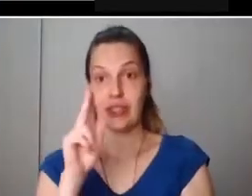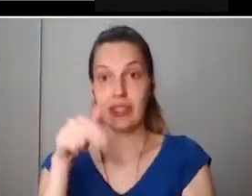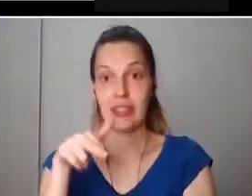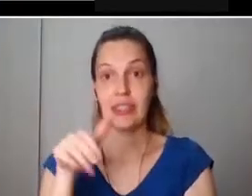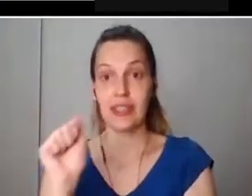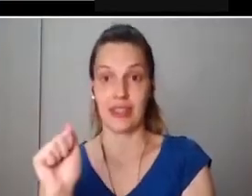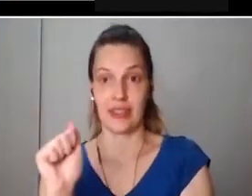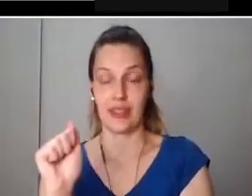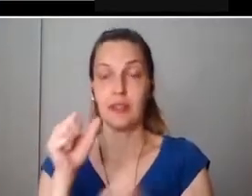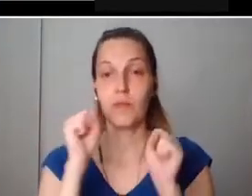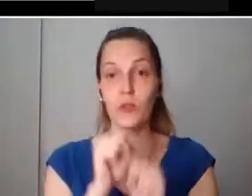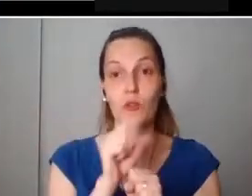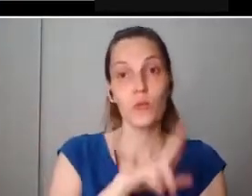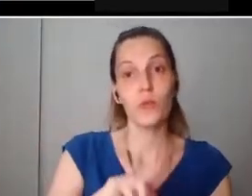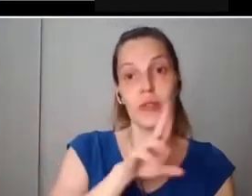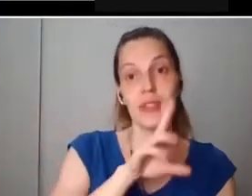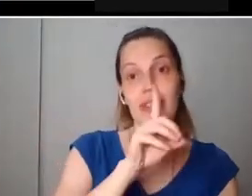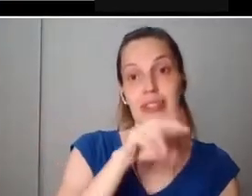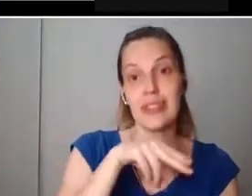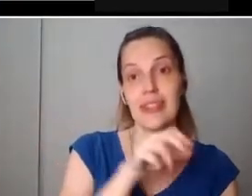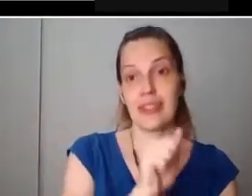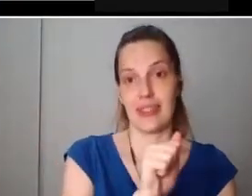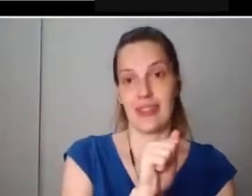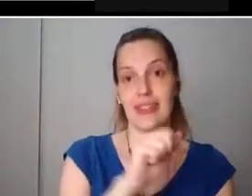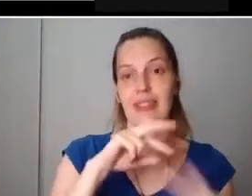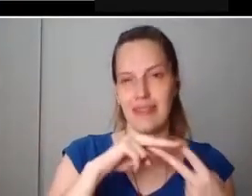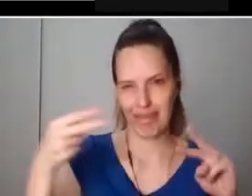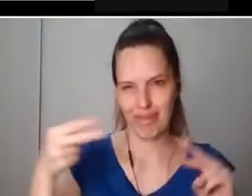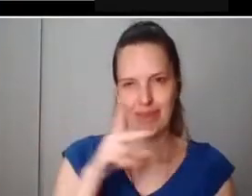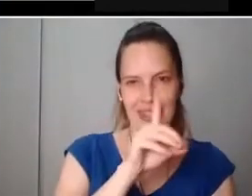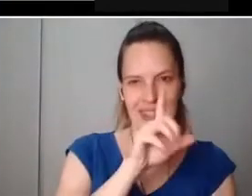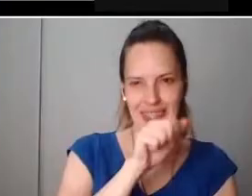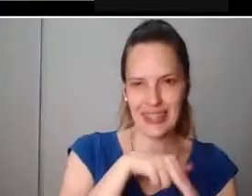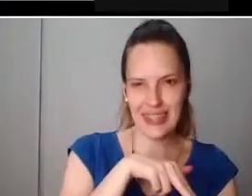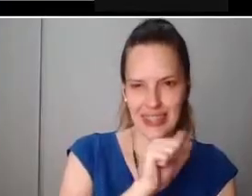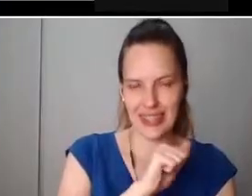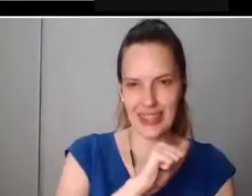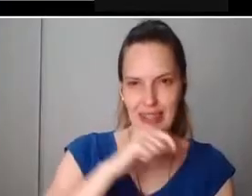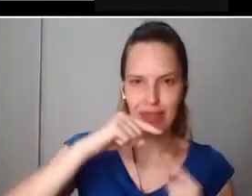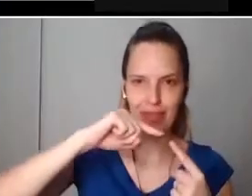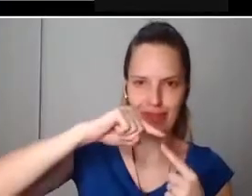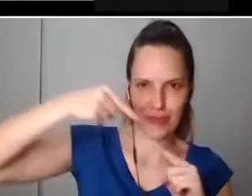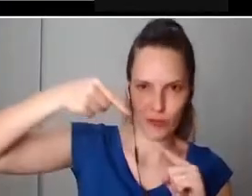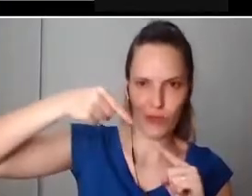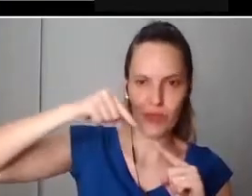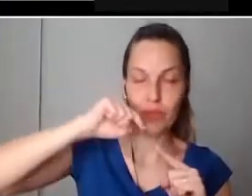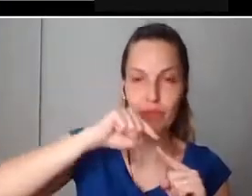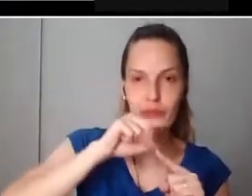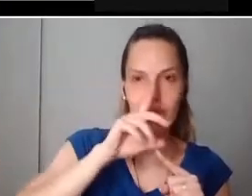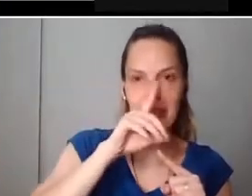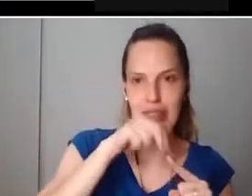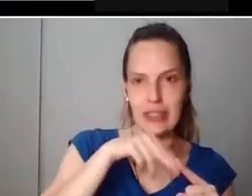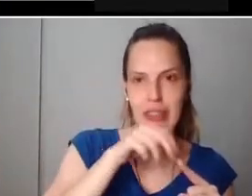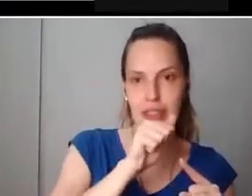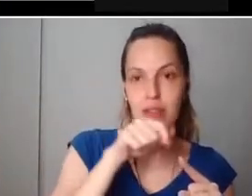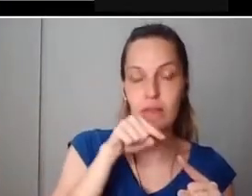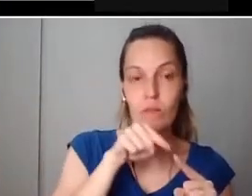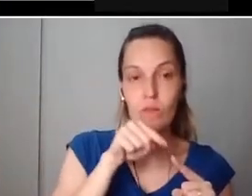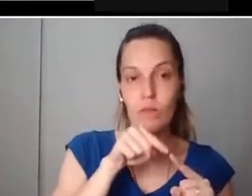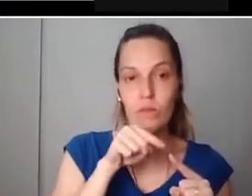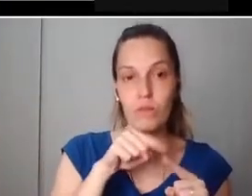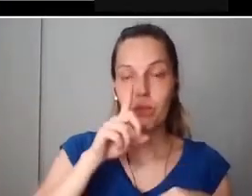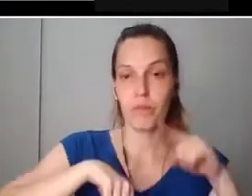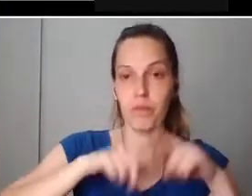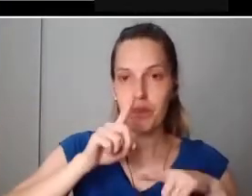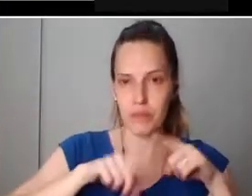DNA, que tu induz, então, tu manda uma mensagem, um material genético, né, dessas, que